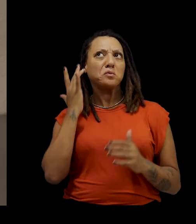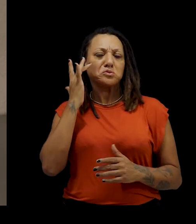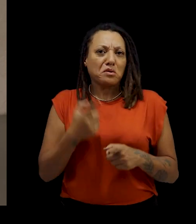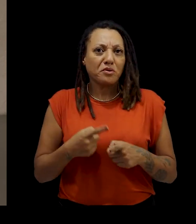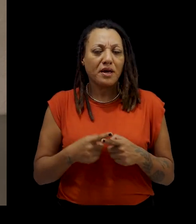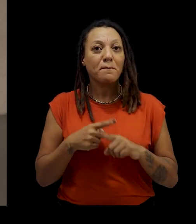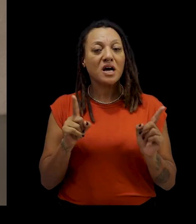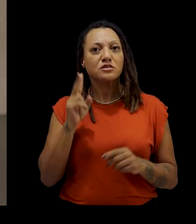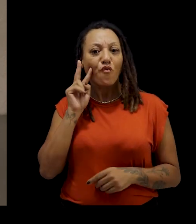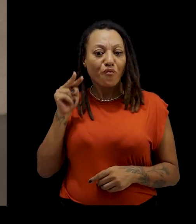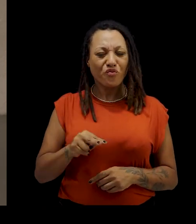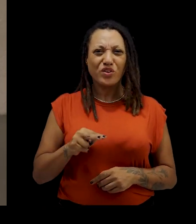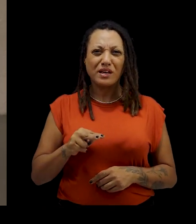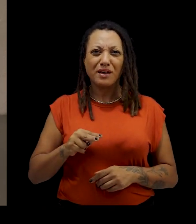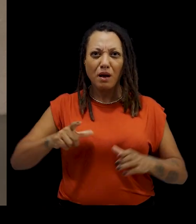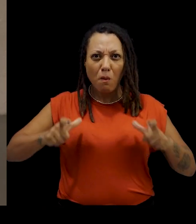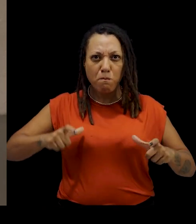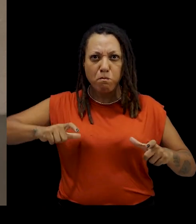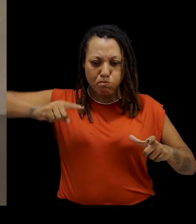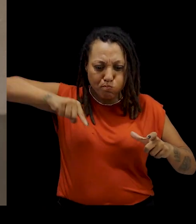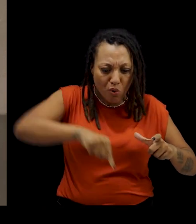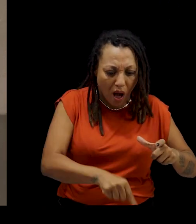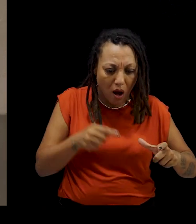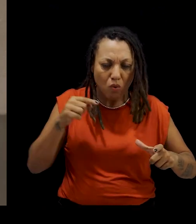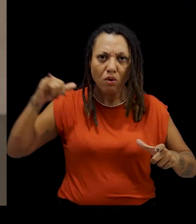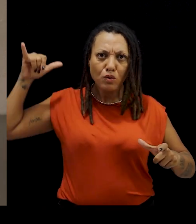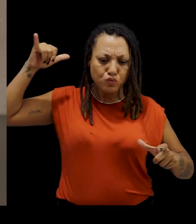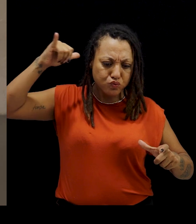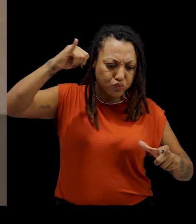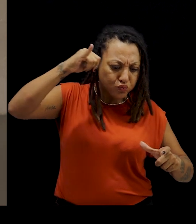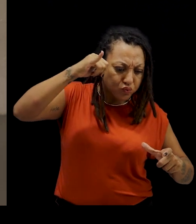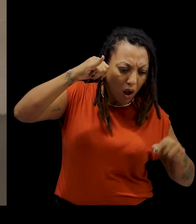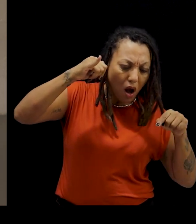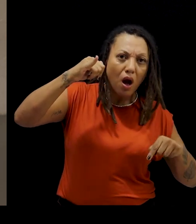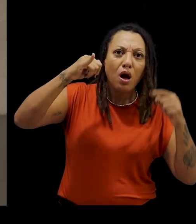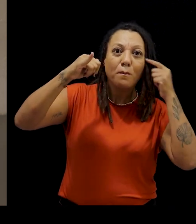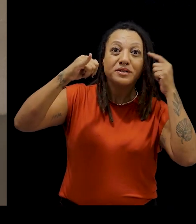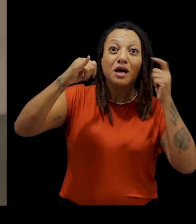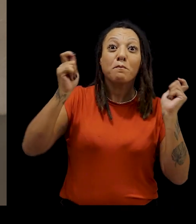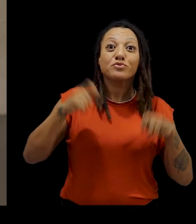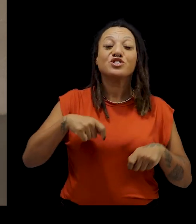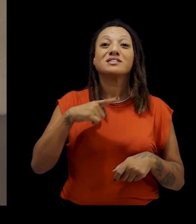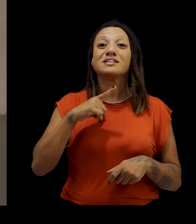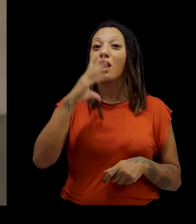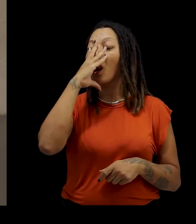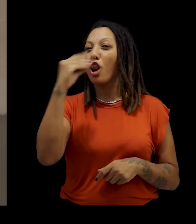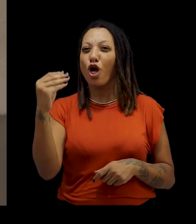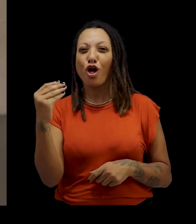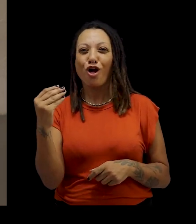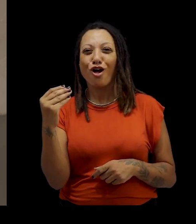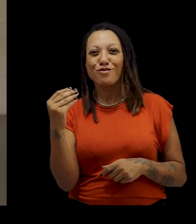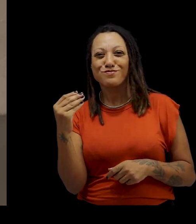razão que eu ainda não consegui recuperar, eu olhei para um daqueles buracos e achei que aquilo lá podia ser a boca